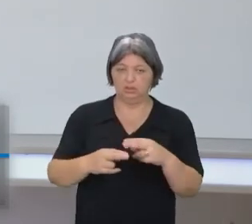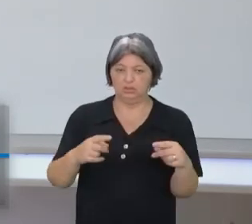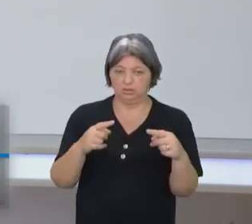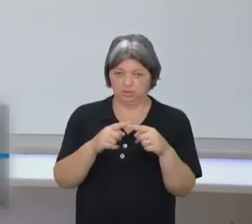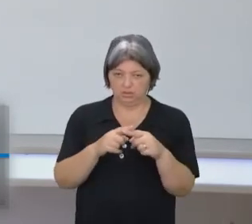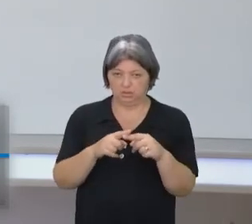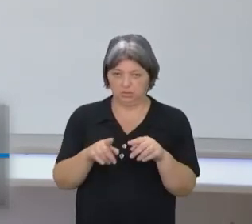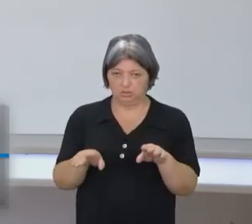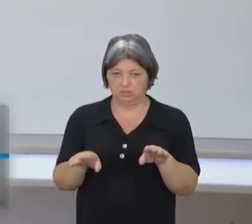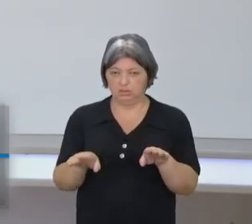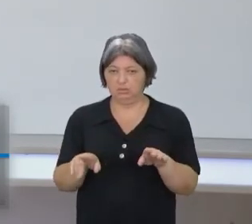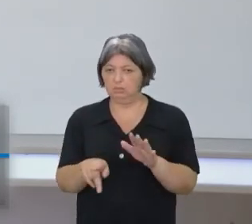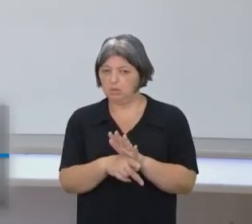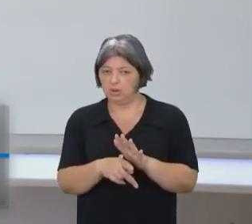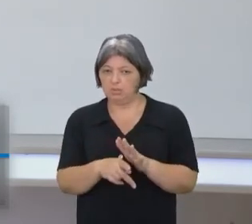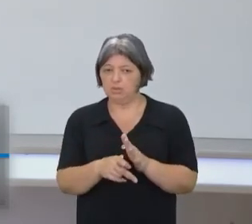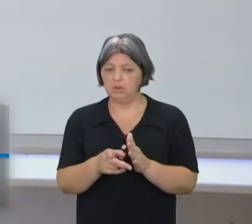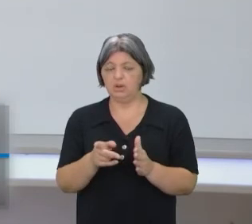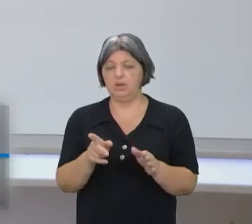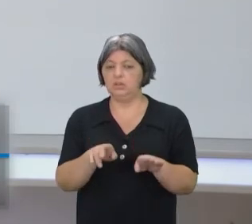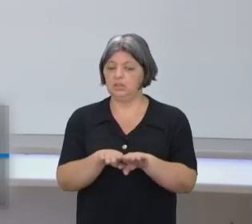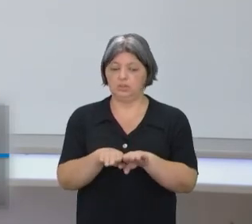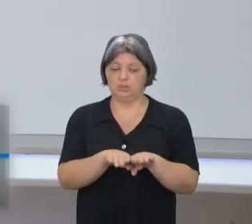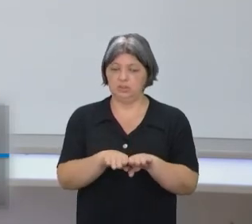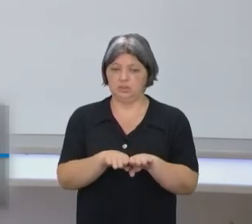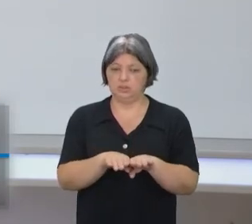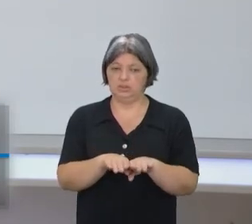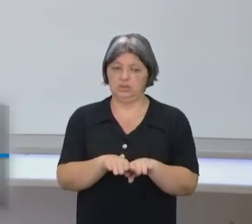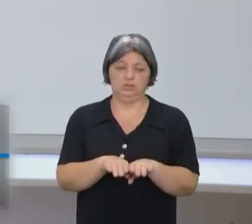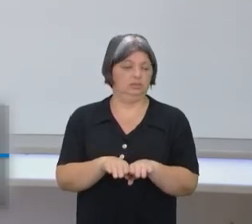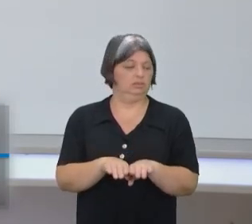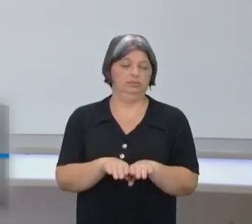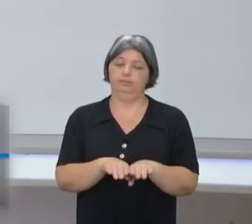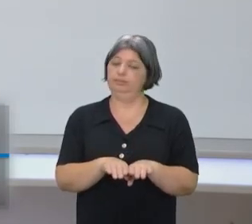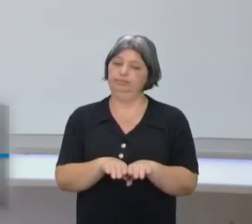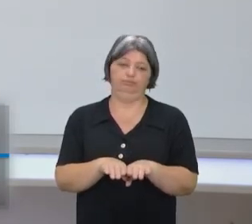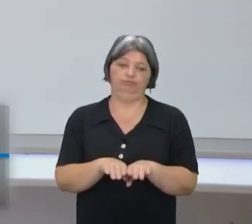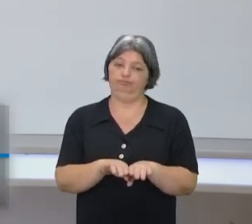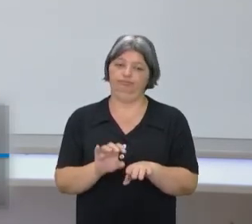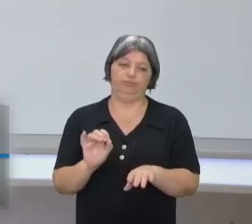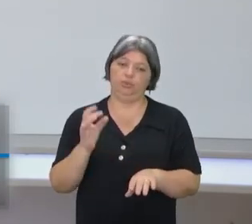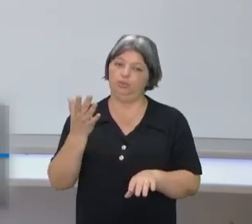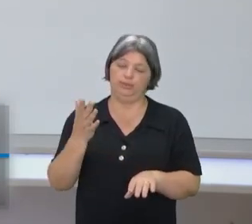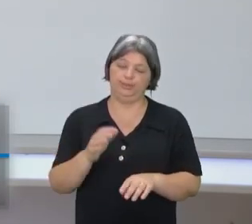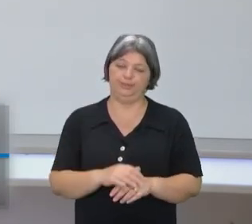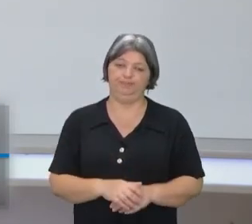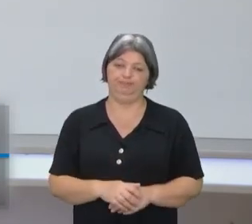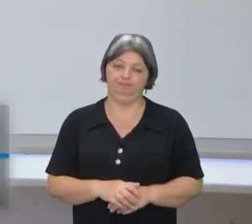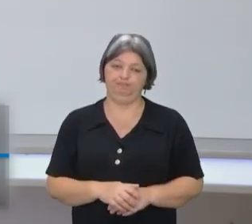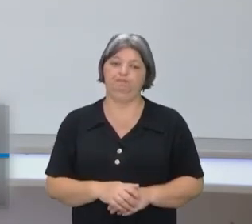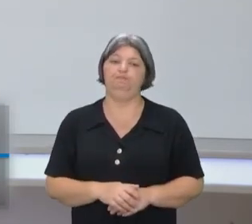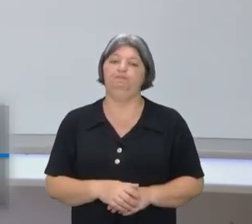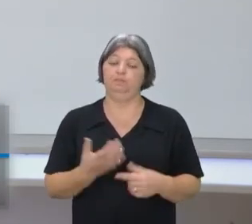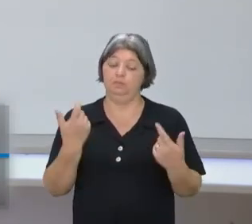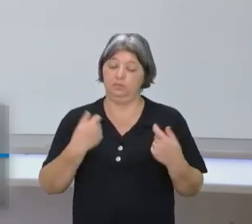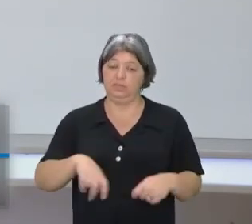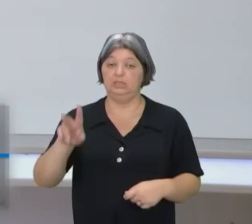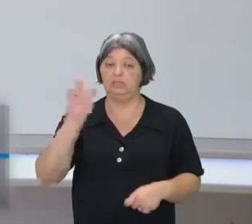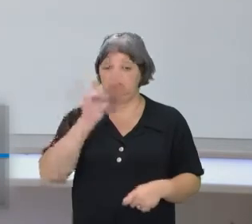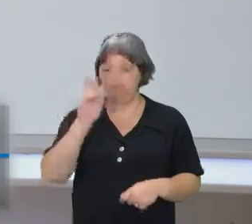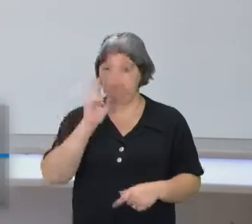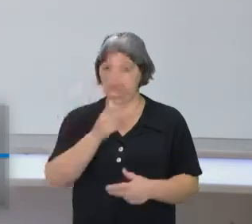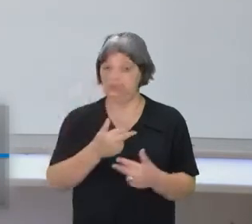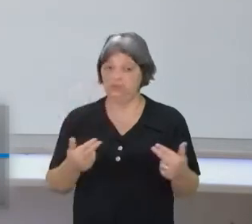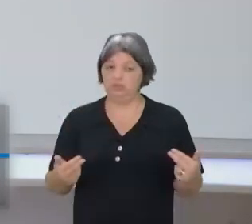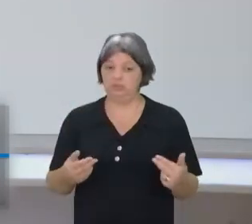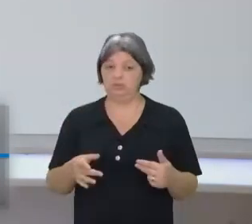Então, esse tipo de reação não acontece com reações irreversíveis. Então, é bom lembrar disso. A gente não